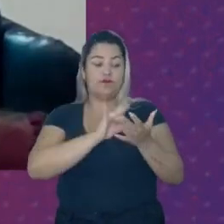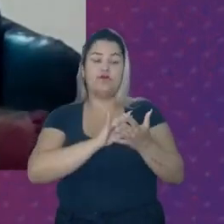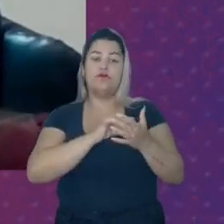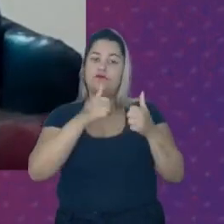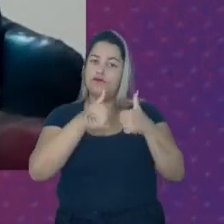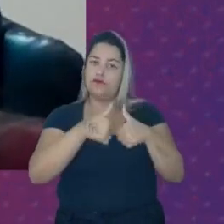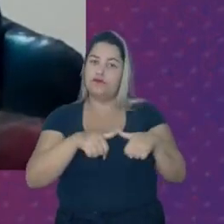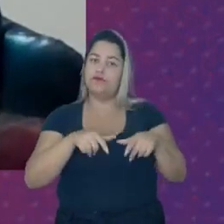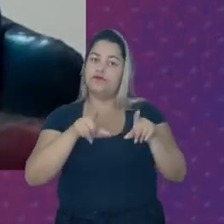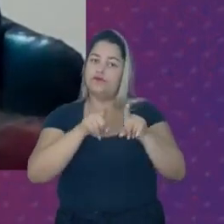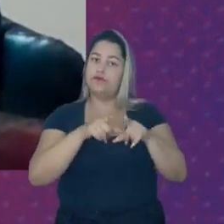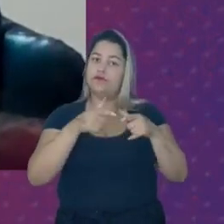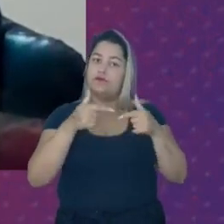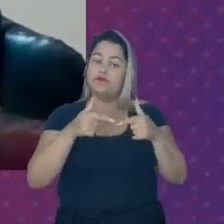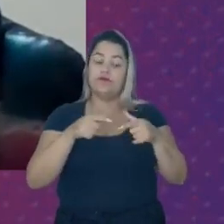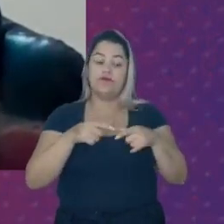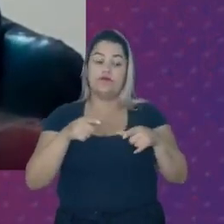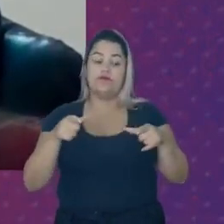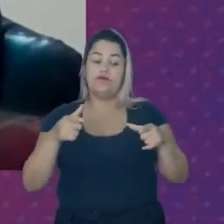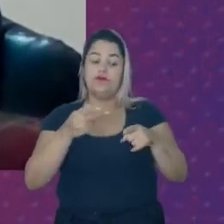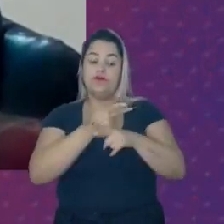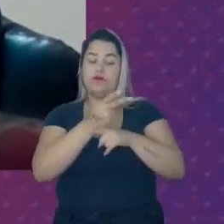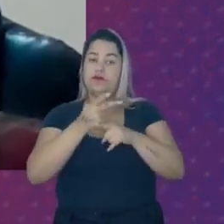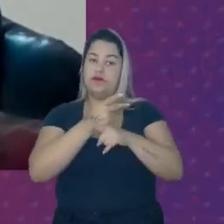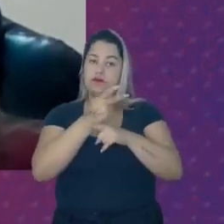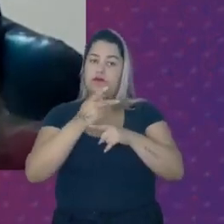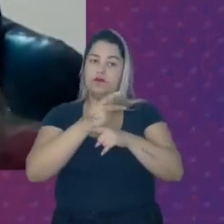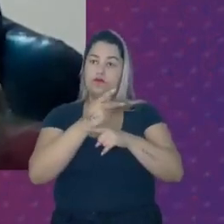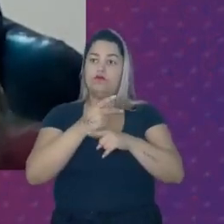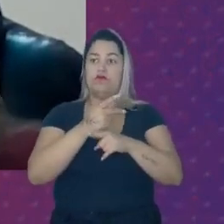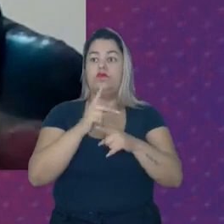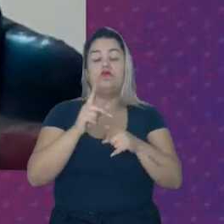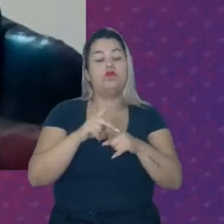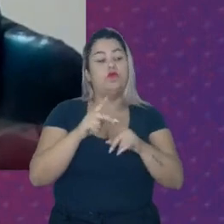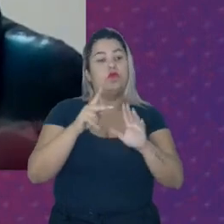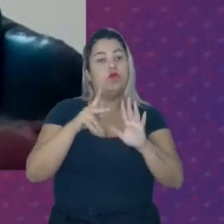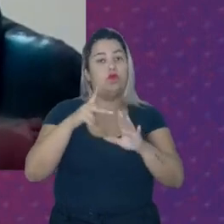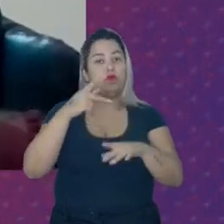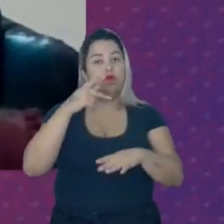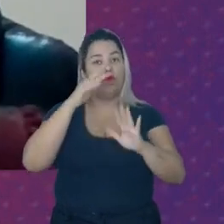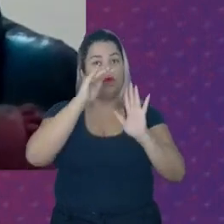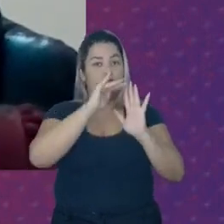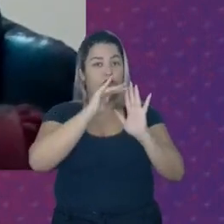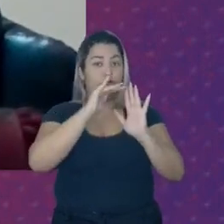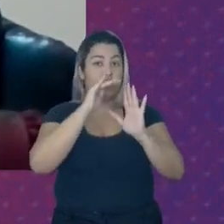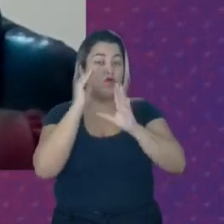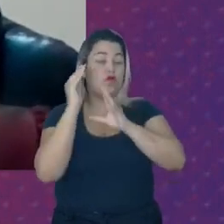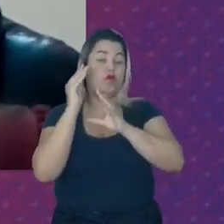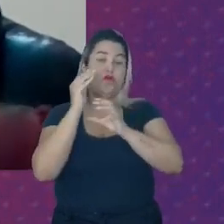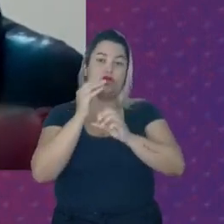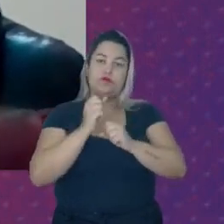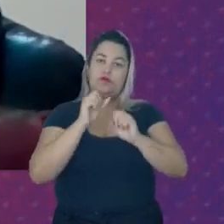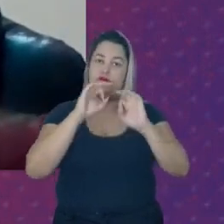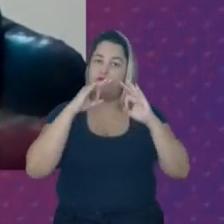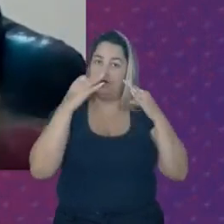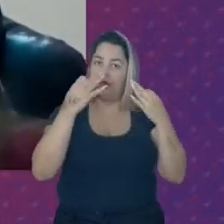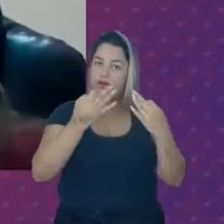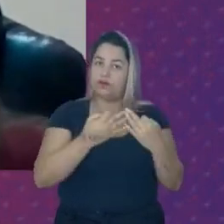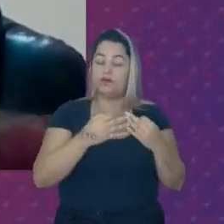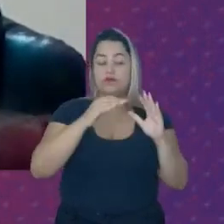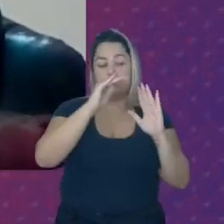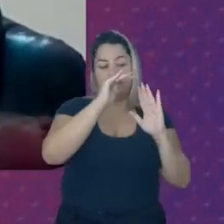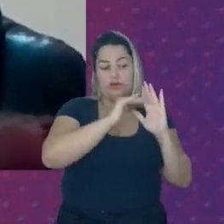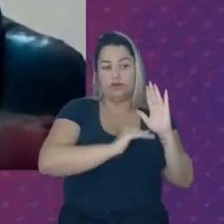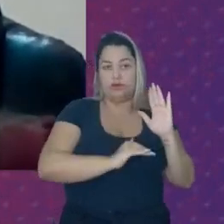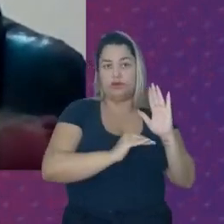estarem nessa linha que busca atender o programa Bolsa Família dentro desses critérios que